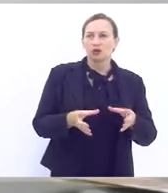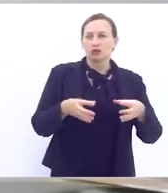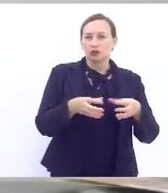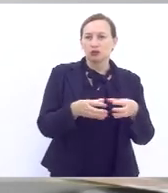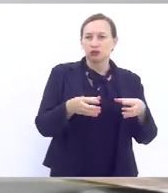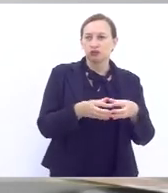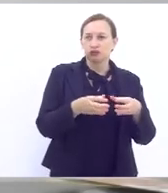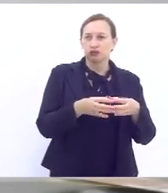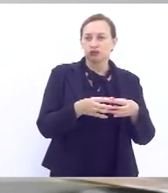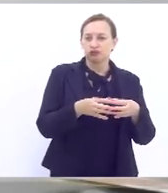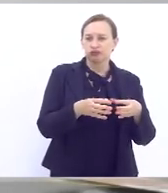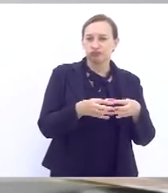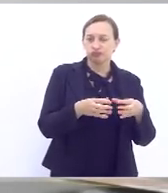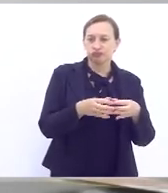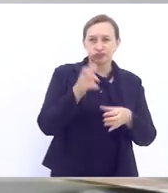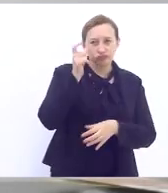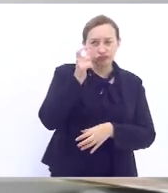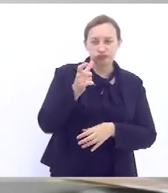deputada